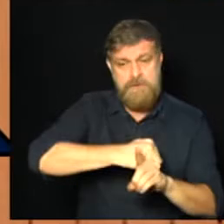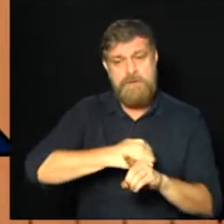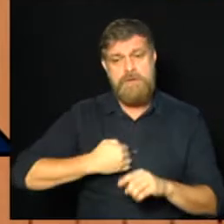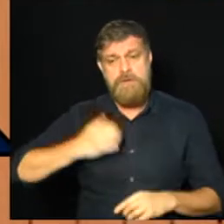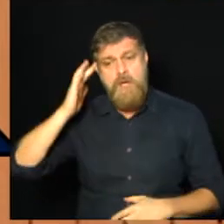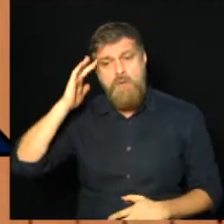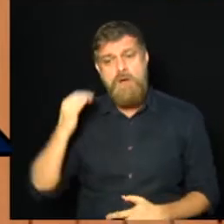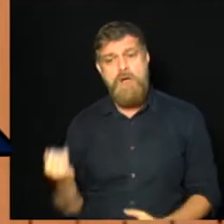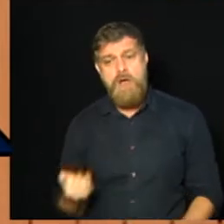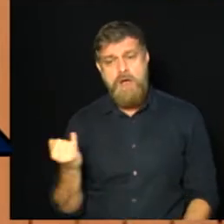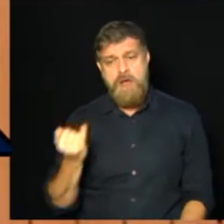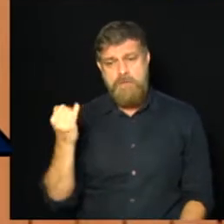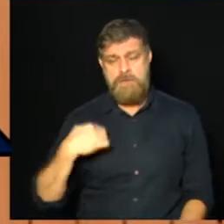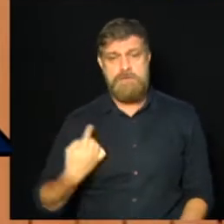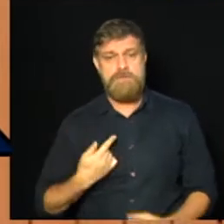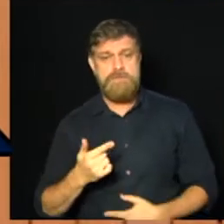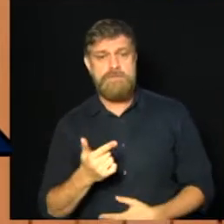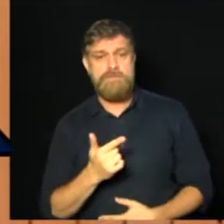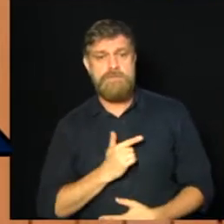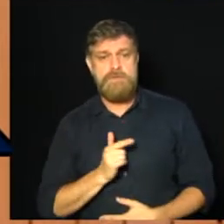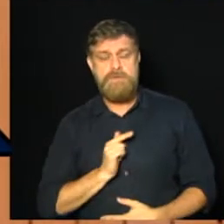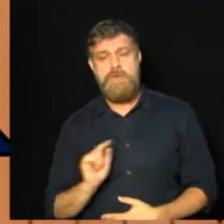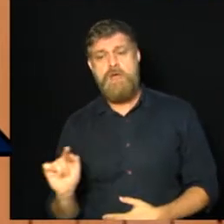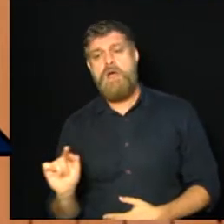que a gente tenha